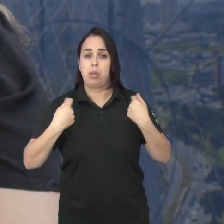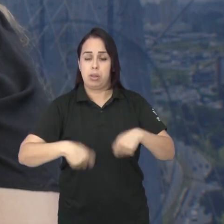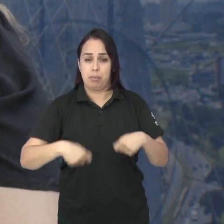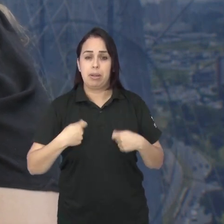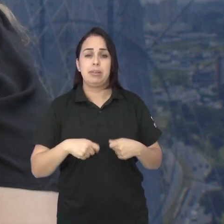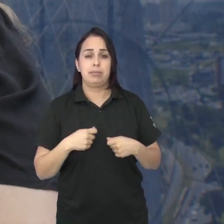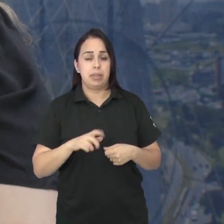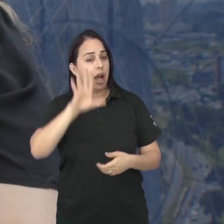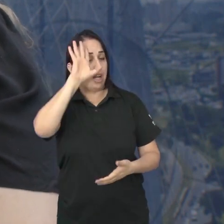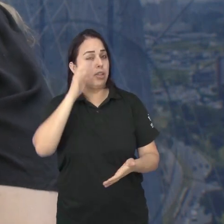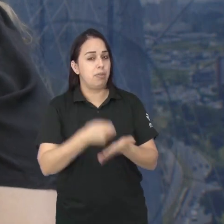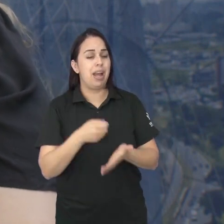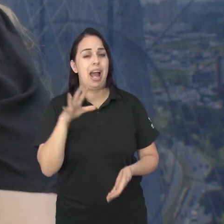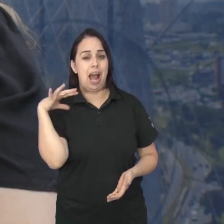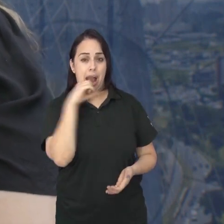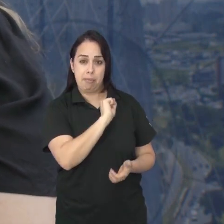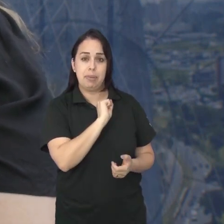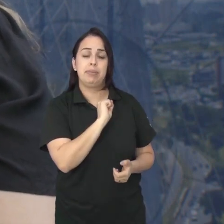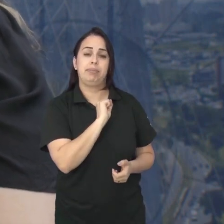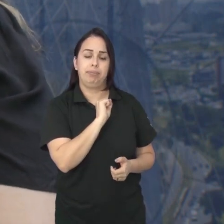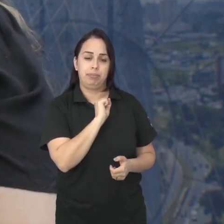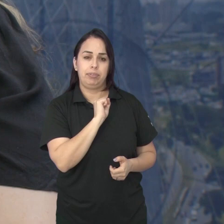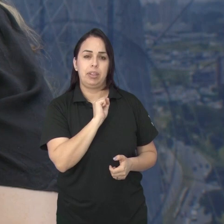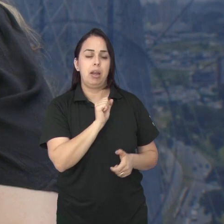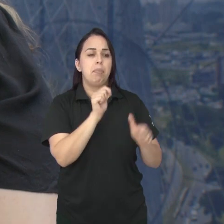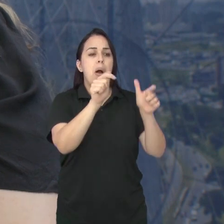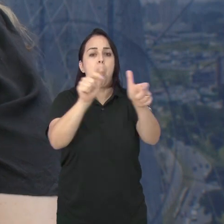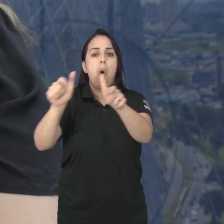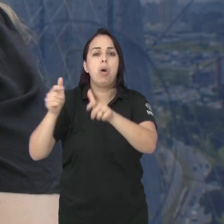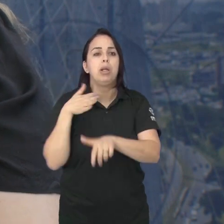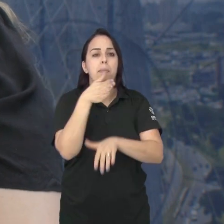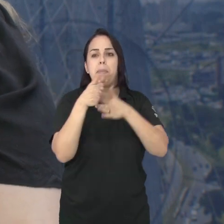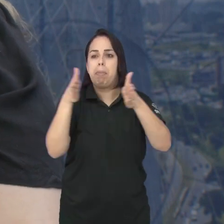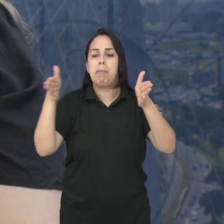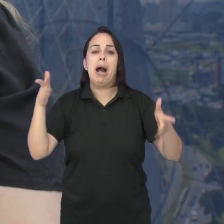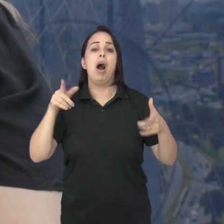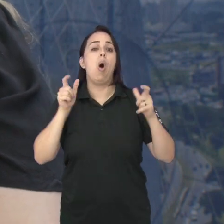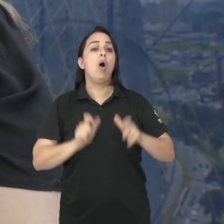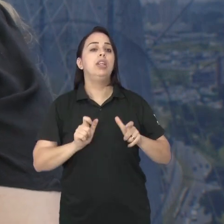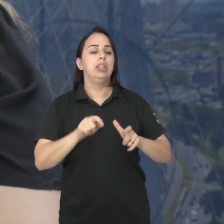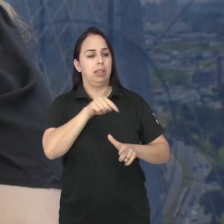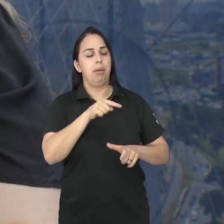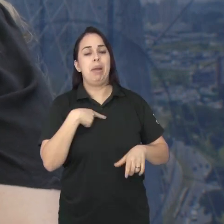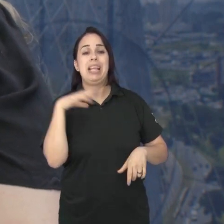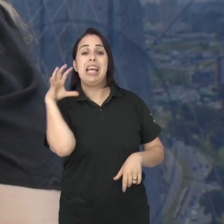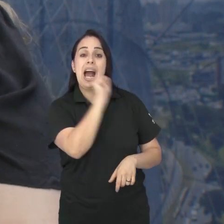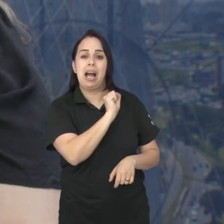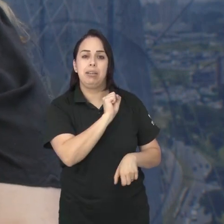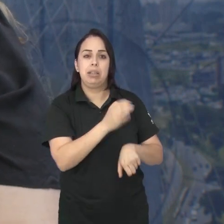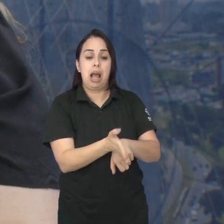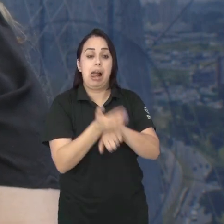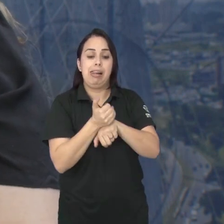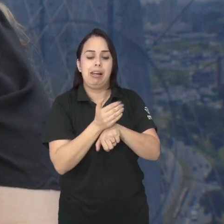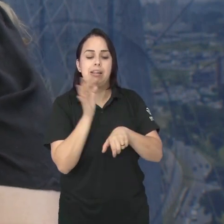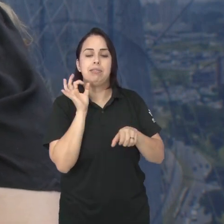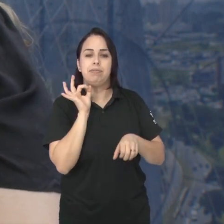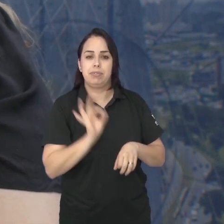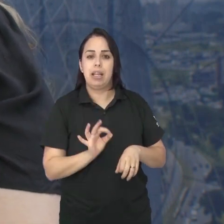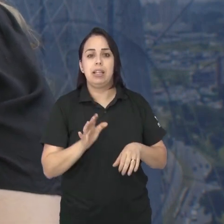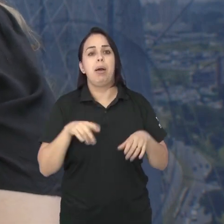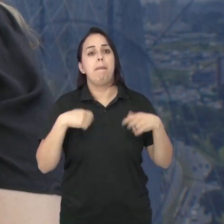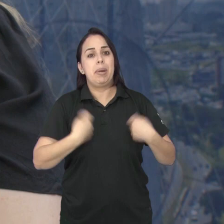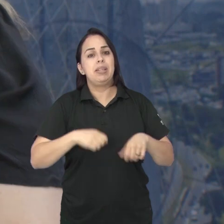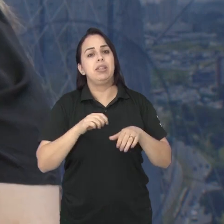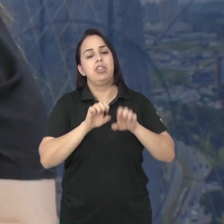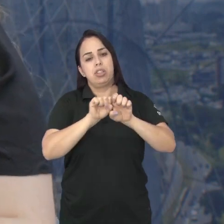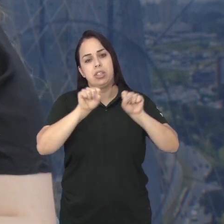eles precisam tomar uma decisão rápida de para onde ir. Então, eles precisam de sistemas que